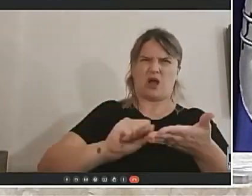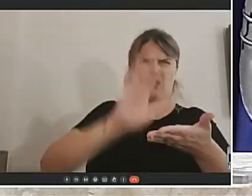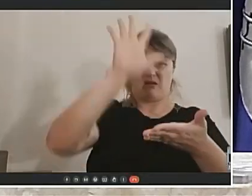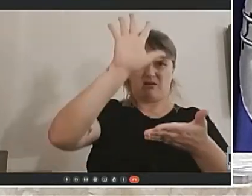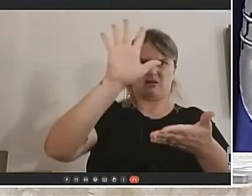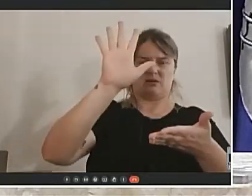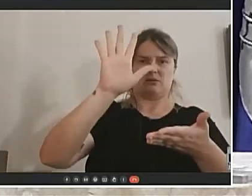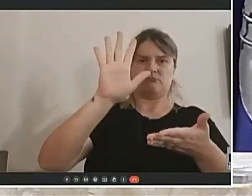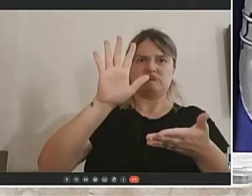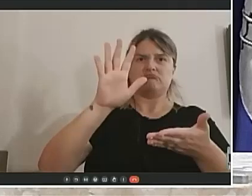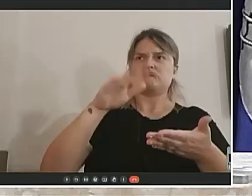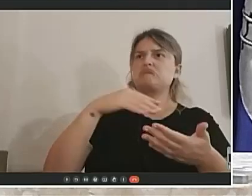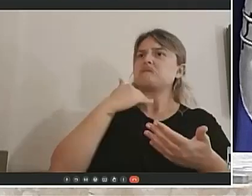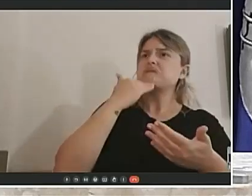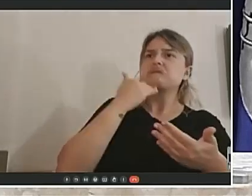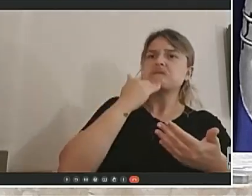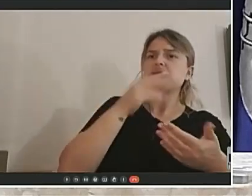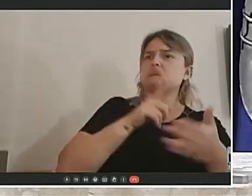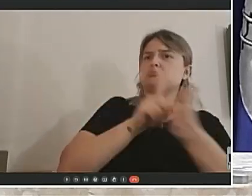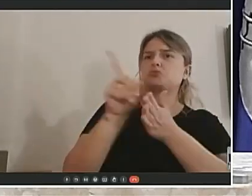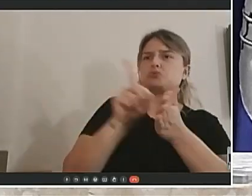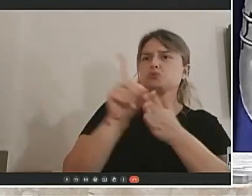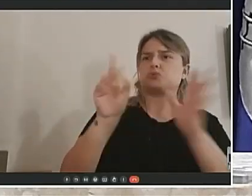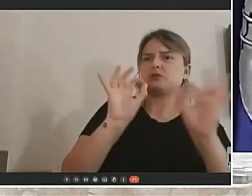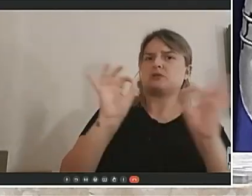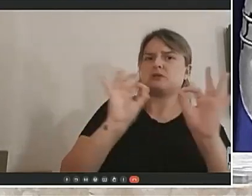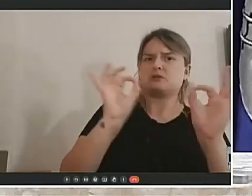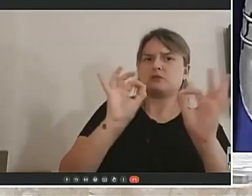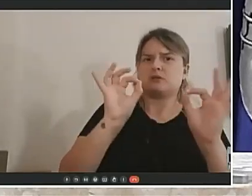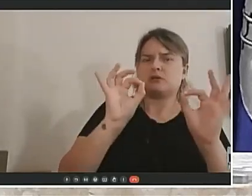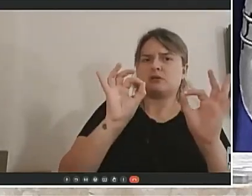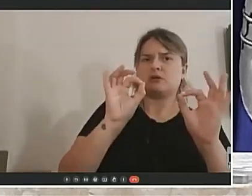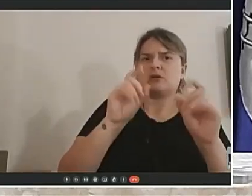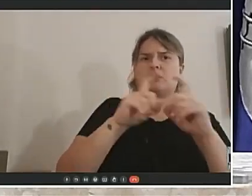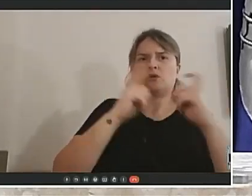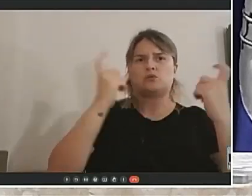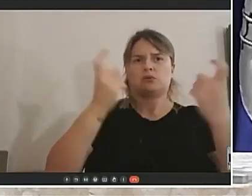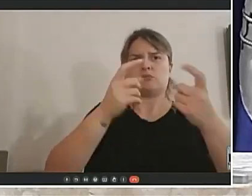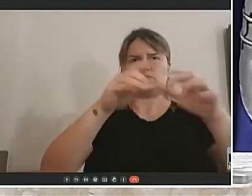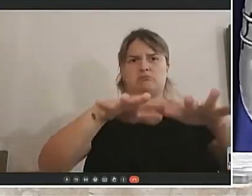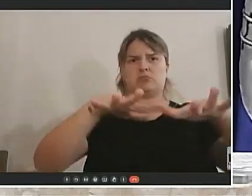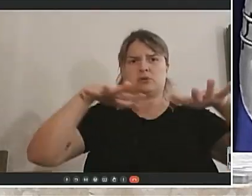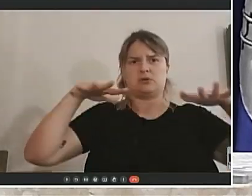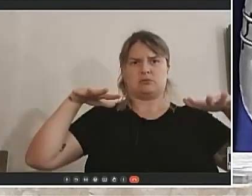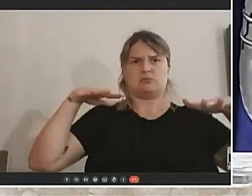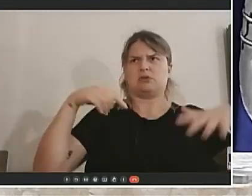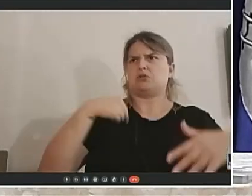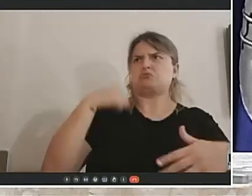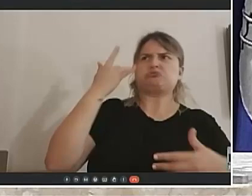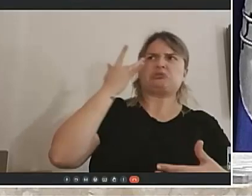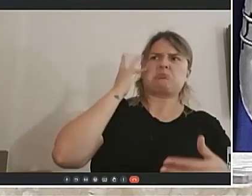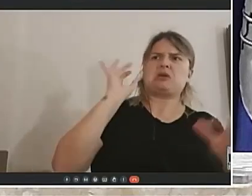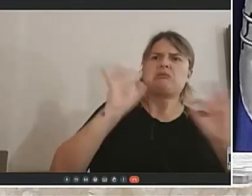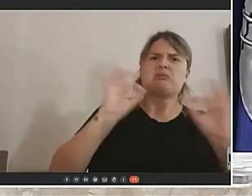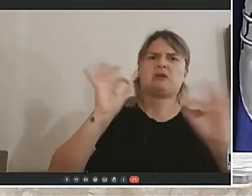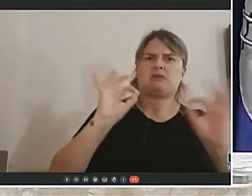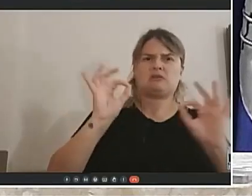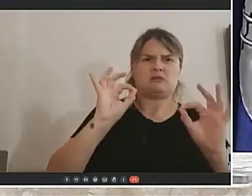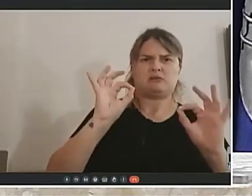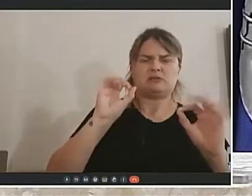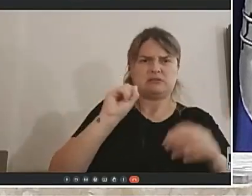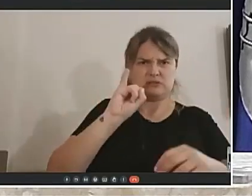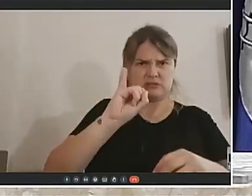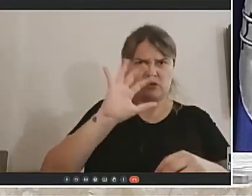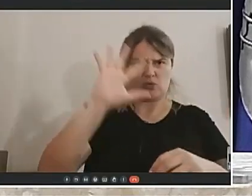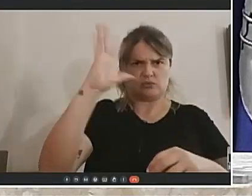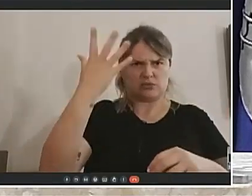não não teve questionamento a audiência pública que eu não fiquei sabendo e muitos não ficaram sabendo que foi feito a troca